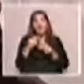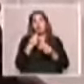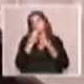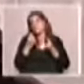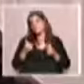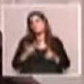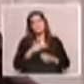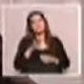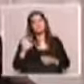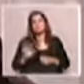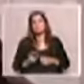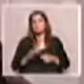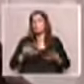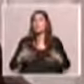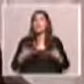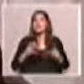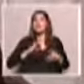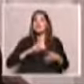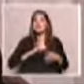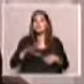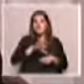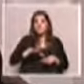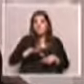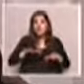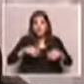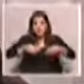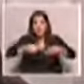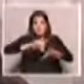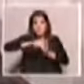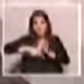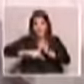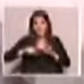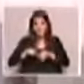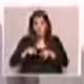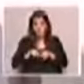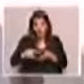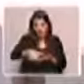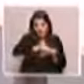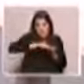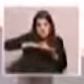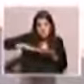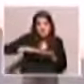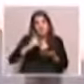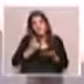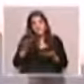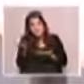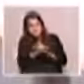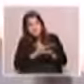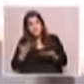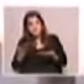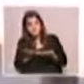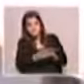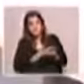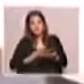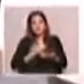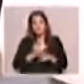por essa razão, como qualquer queijo em forma de prato, deve ser fracionado sempre em formato triangular, em fatia, não é? Portanto, porque conseguimos